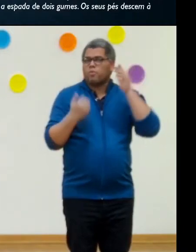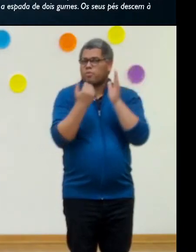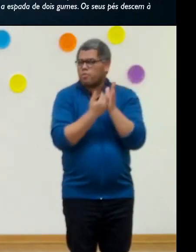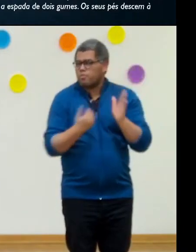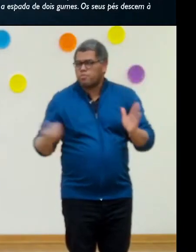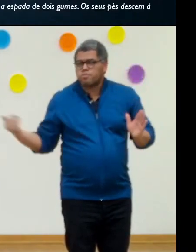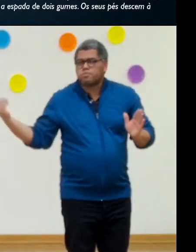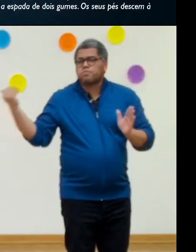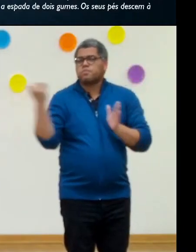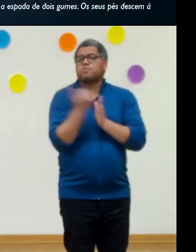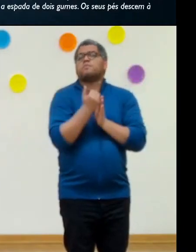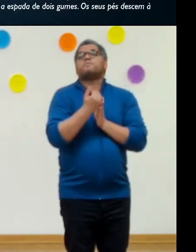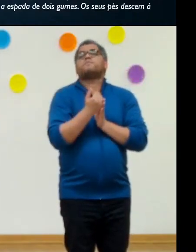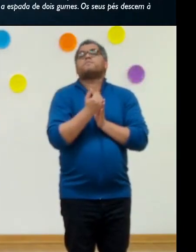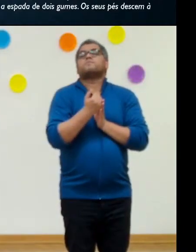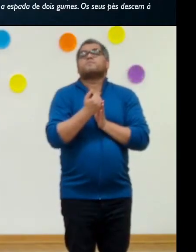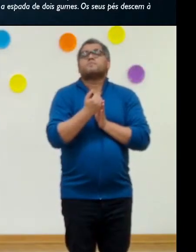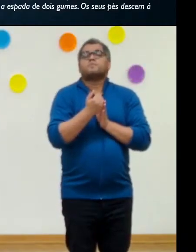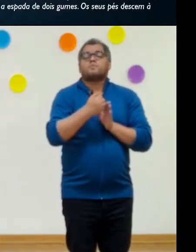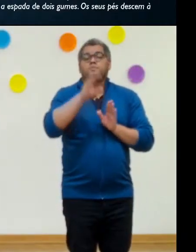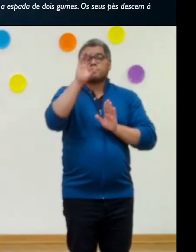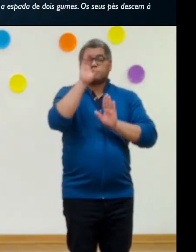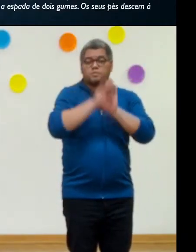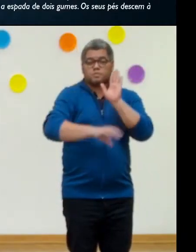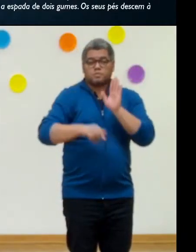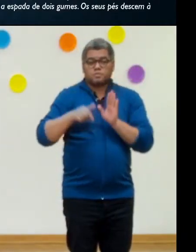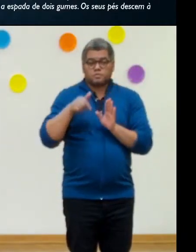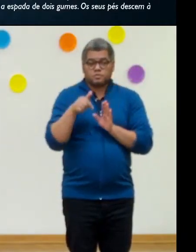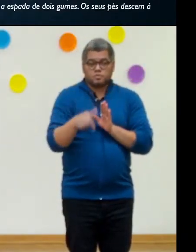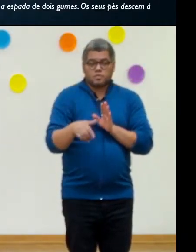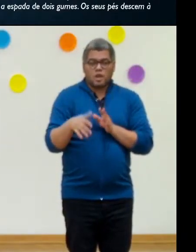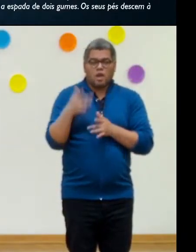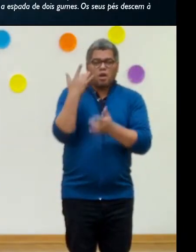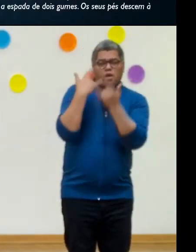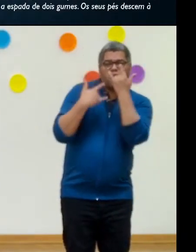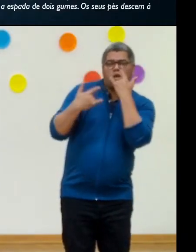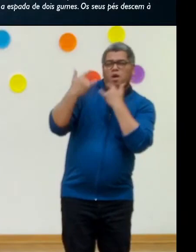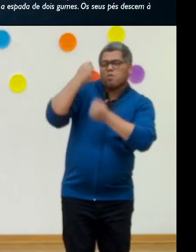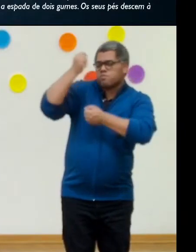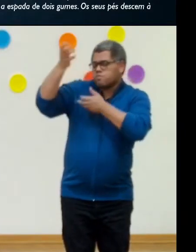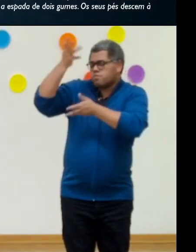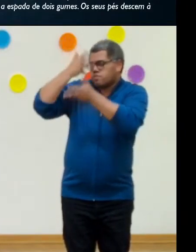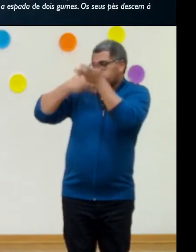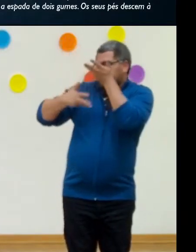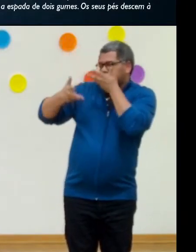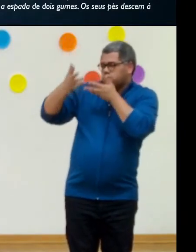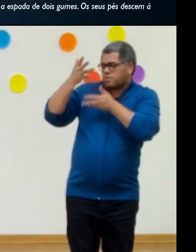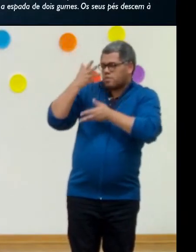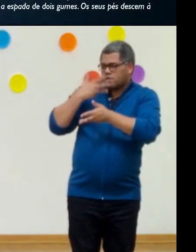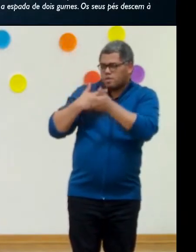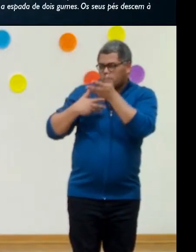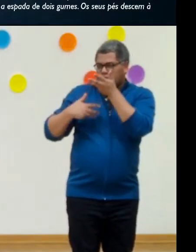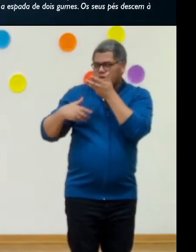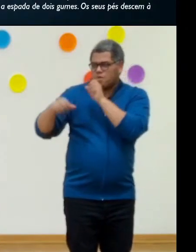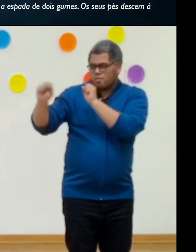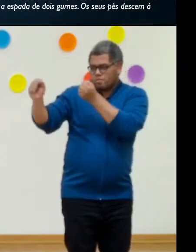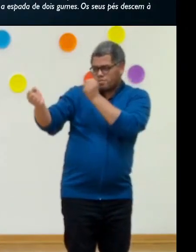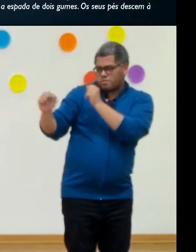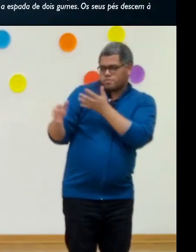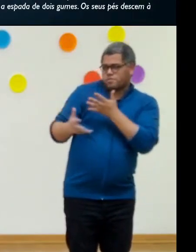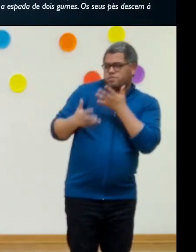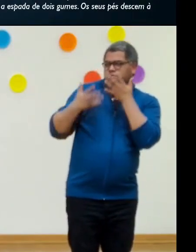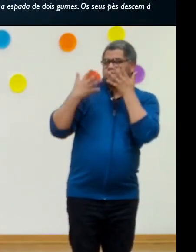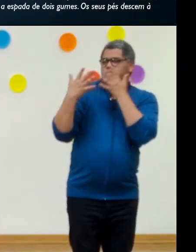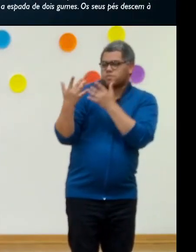Provérbios 7, falando da mulher adulta, olha lá, seduziu com suas muitas palavras, com as lisonjas dos seus lábios,